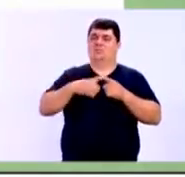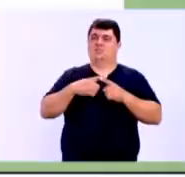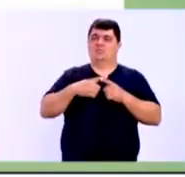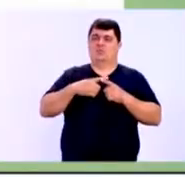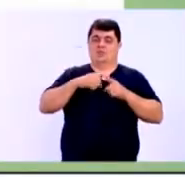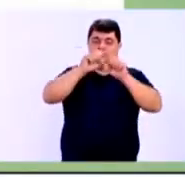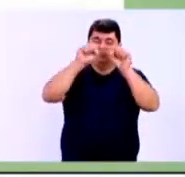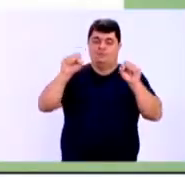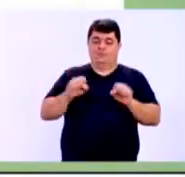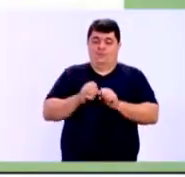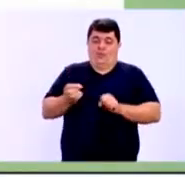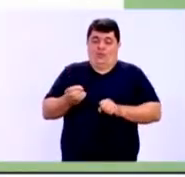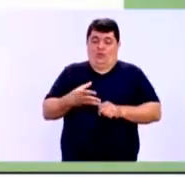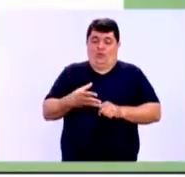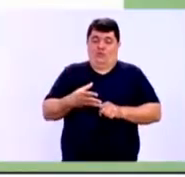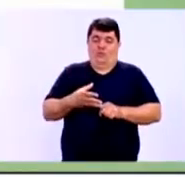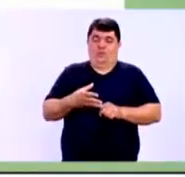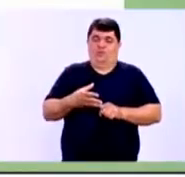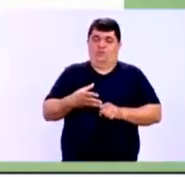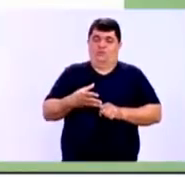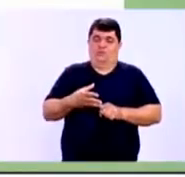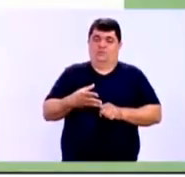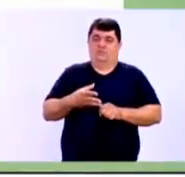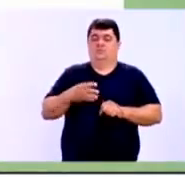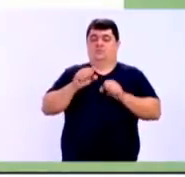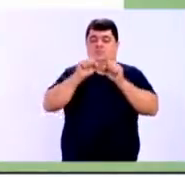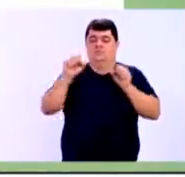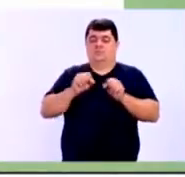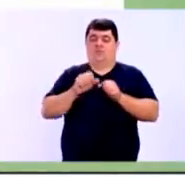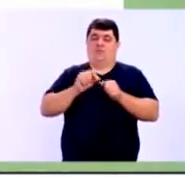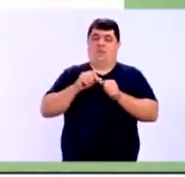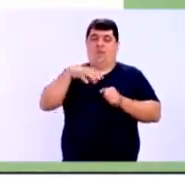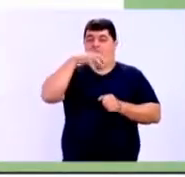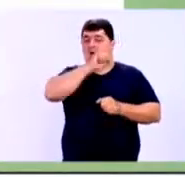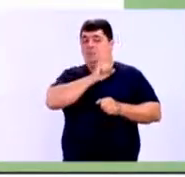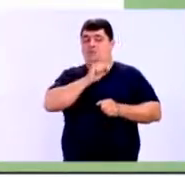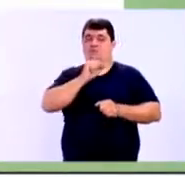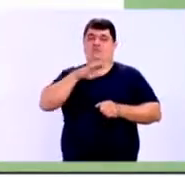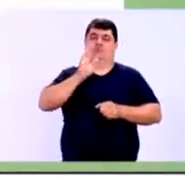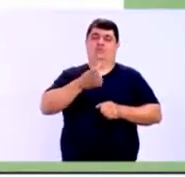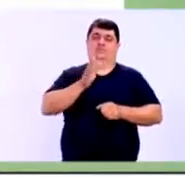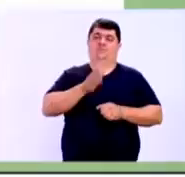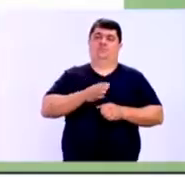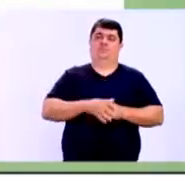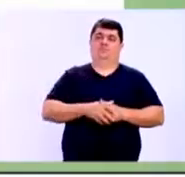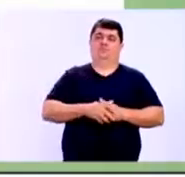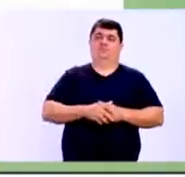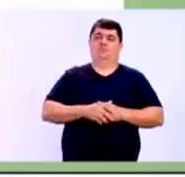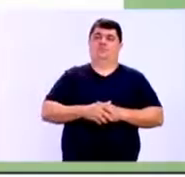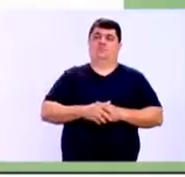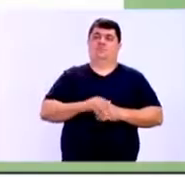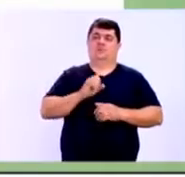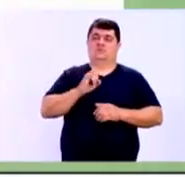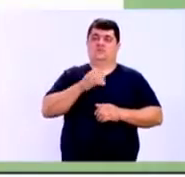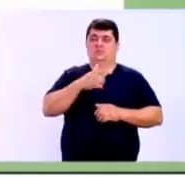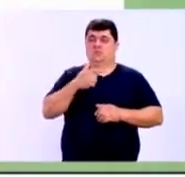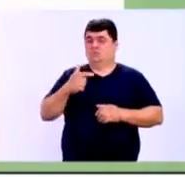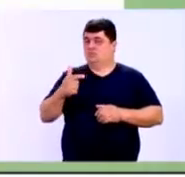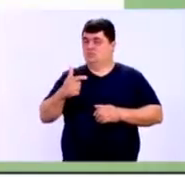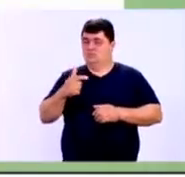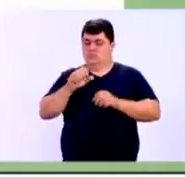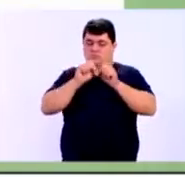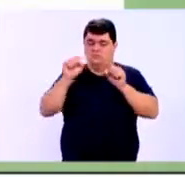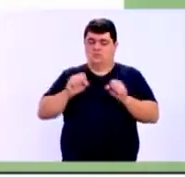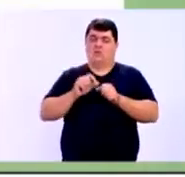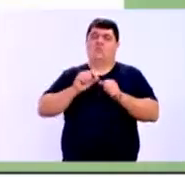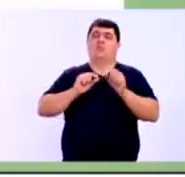avanços tecnológicos. Os avanços tecnológicos permitiram um processo mais informatizado. E quem não tem seu processo informatizado, o